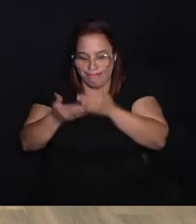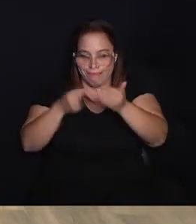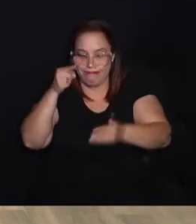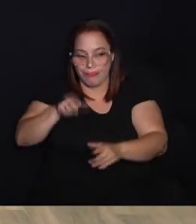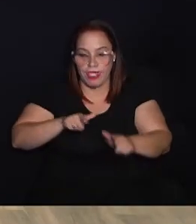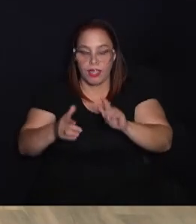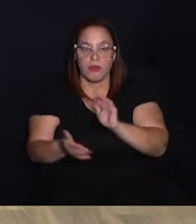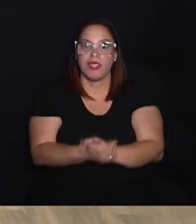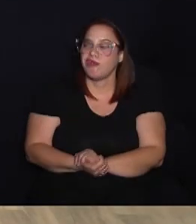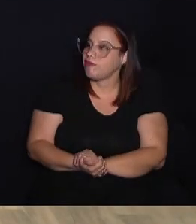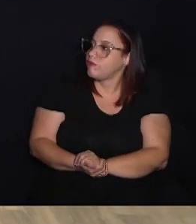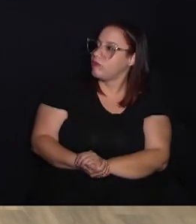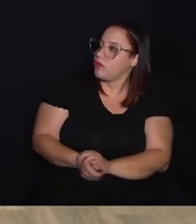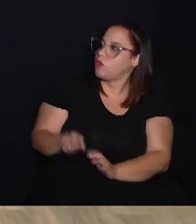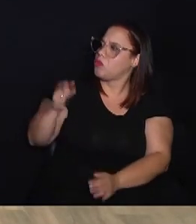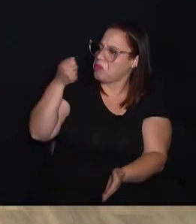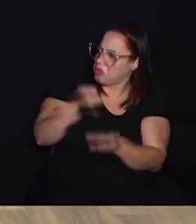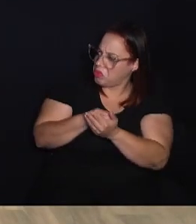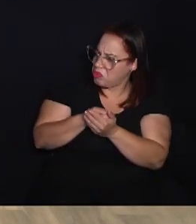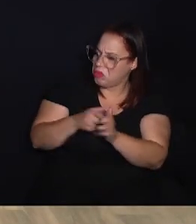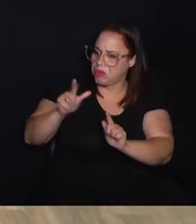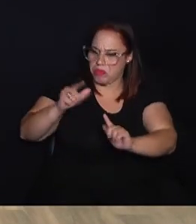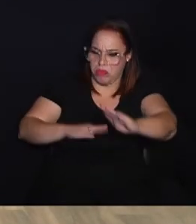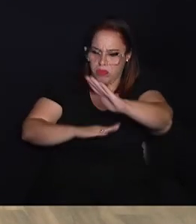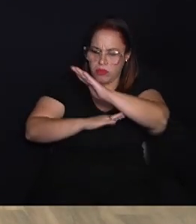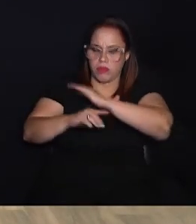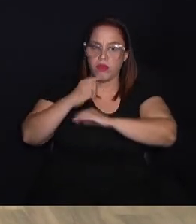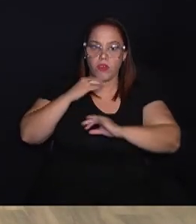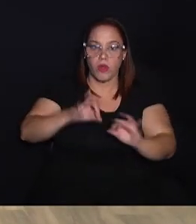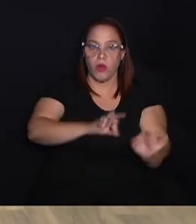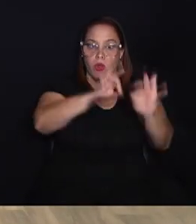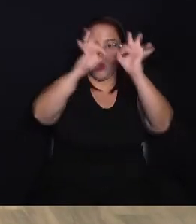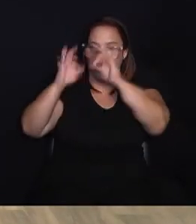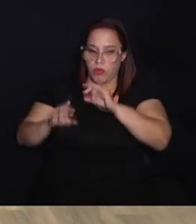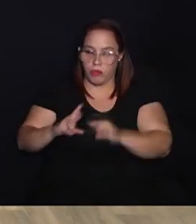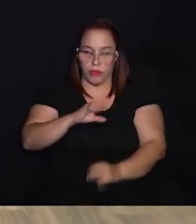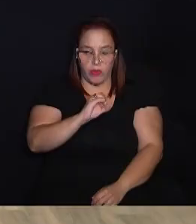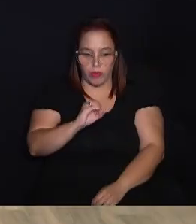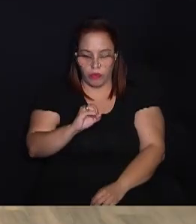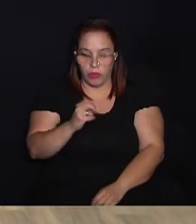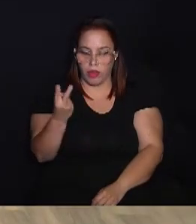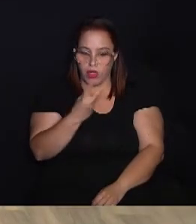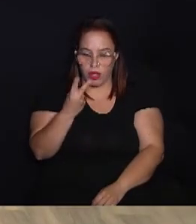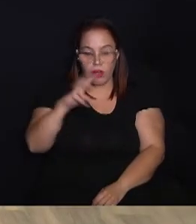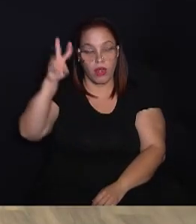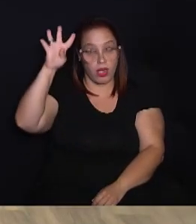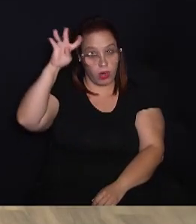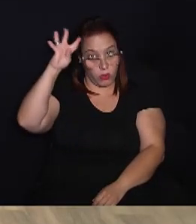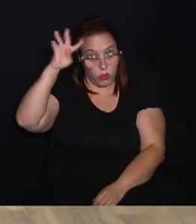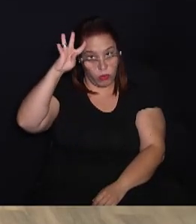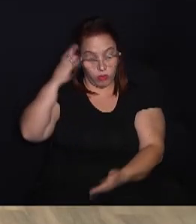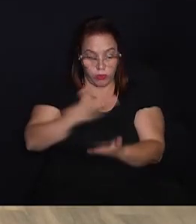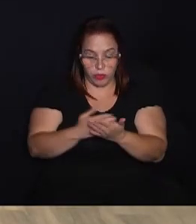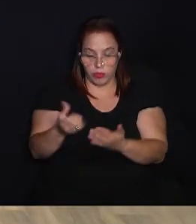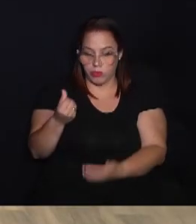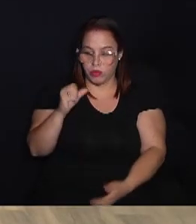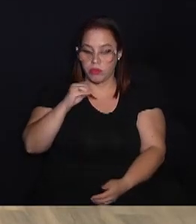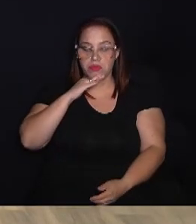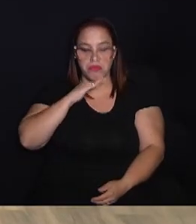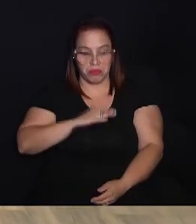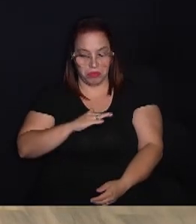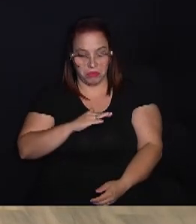de transparência, né? Além das sessões que são públicas, as pessoas podem acompanhar presencialmente, mas podem acompanhar pela